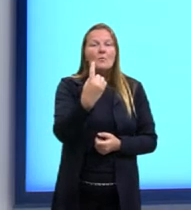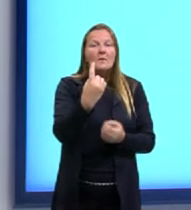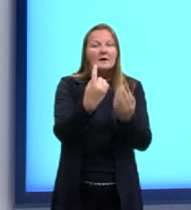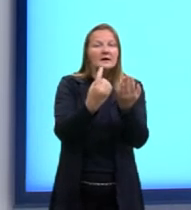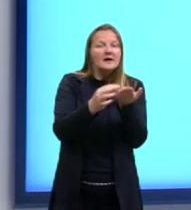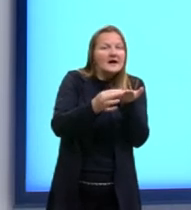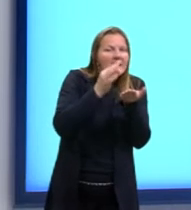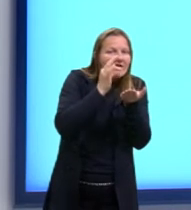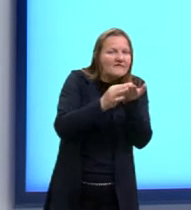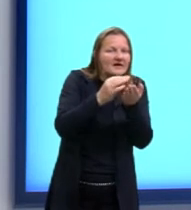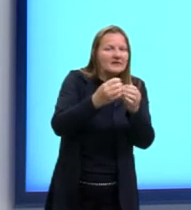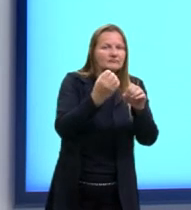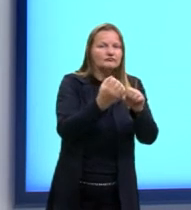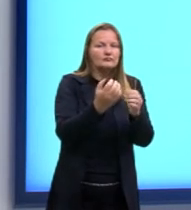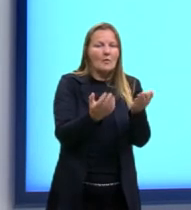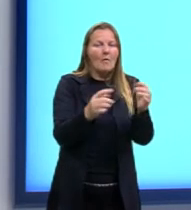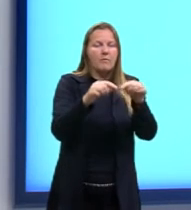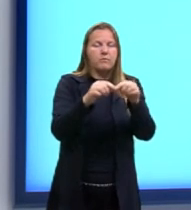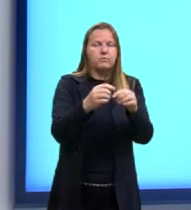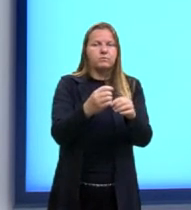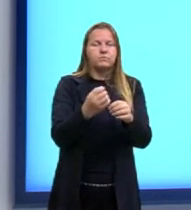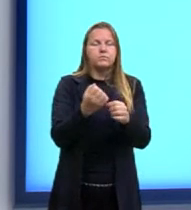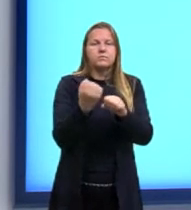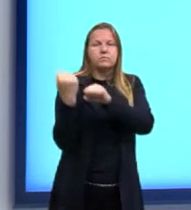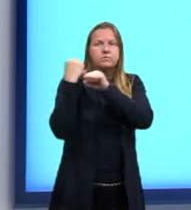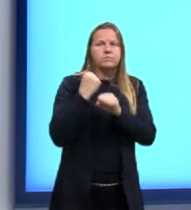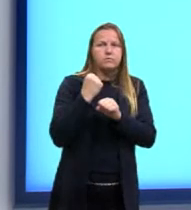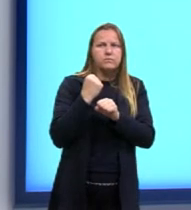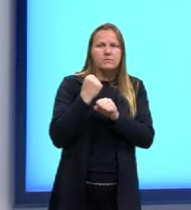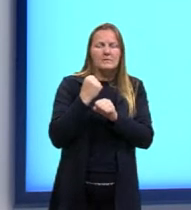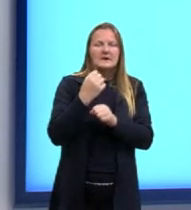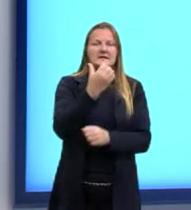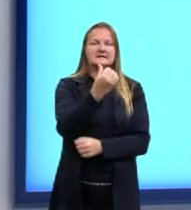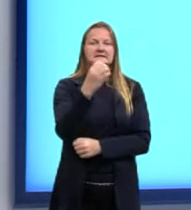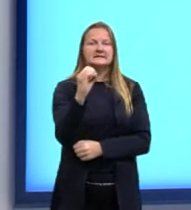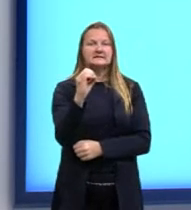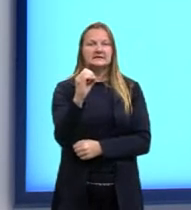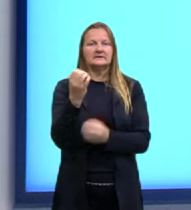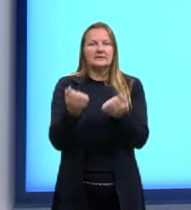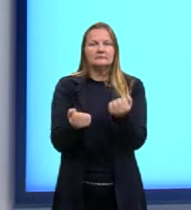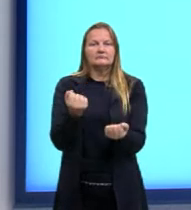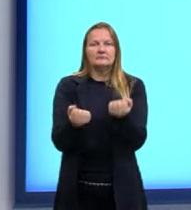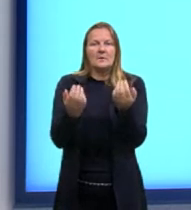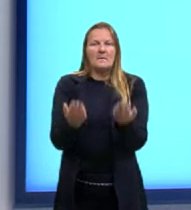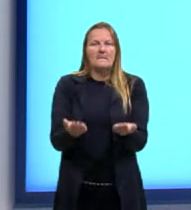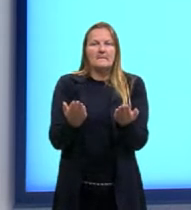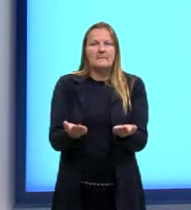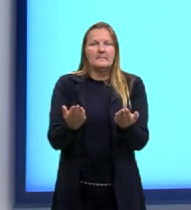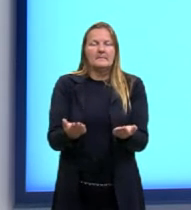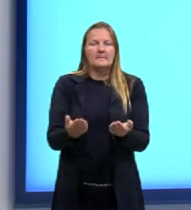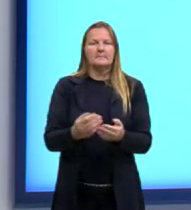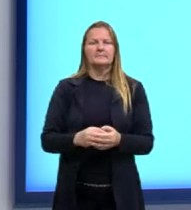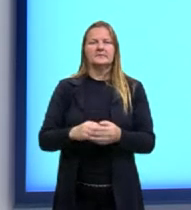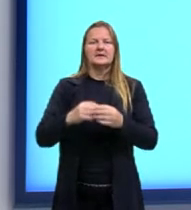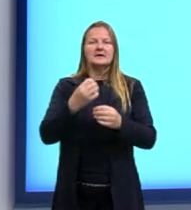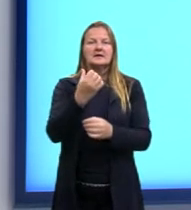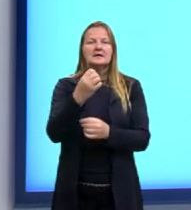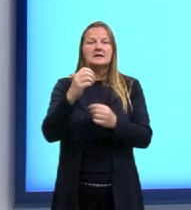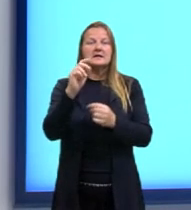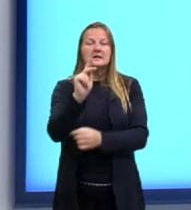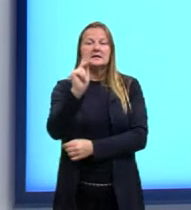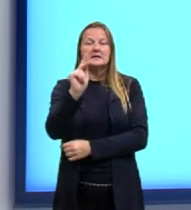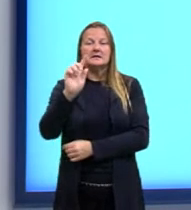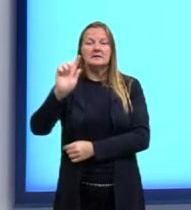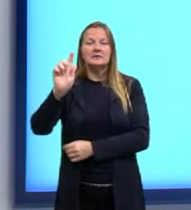café tem 60 kg mas ali no enunciado eu tenho quilograma ao quadrado e